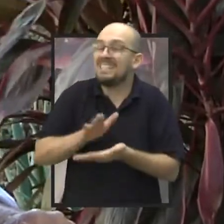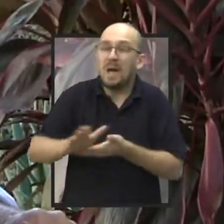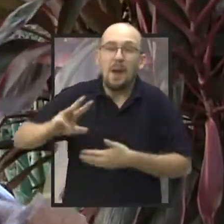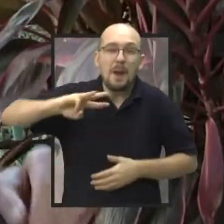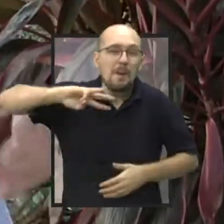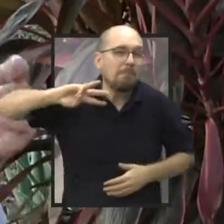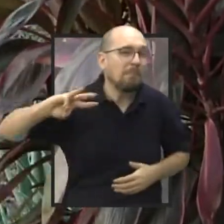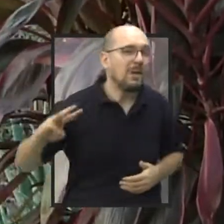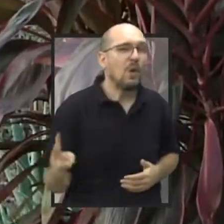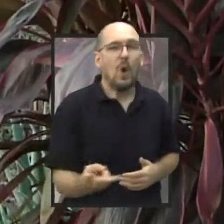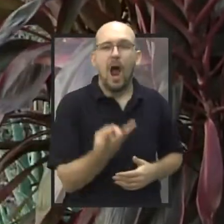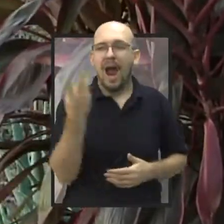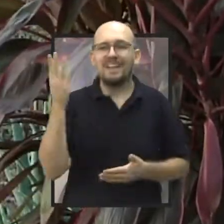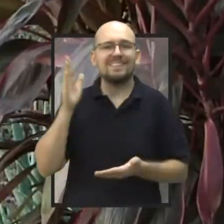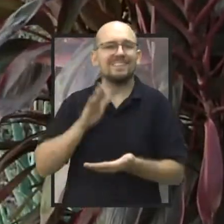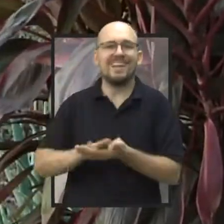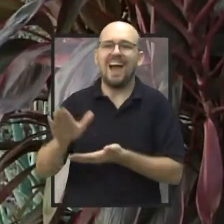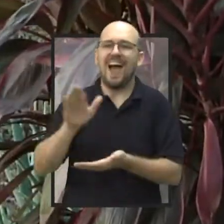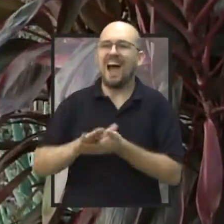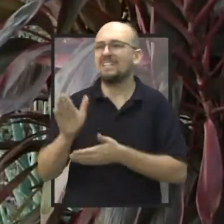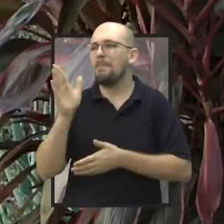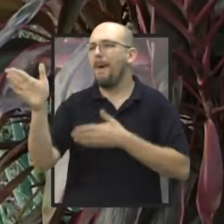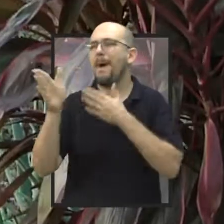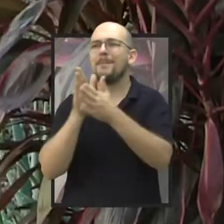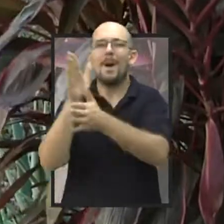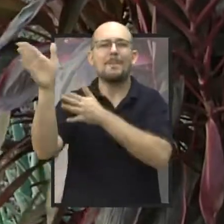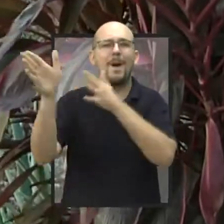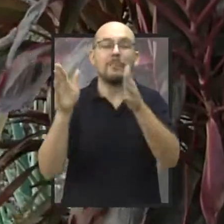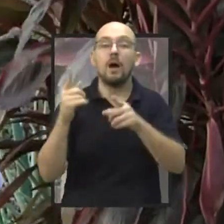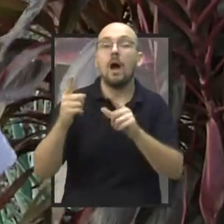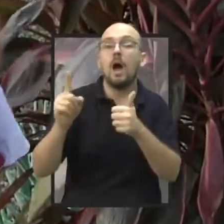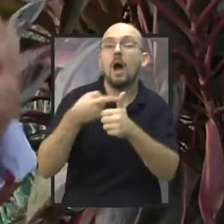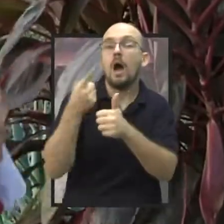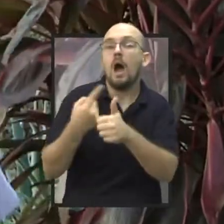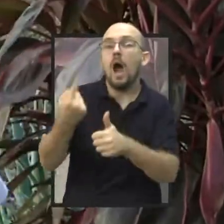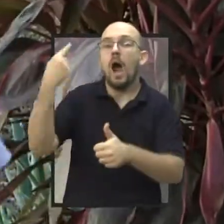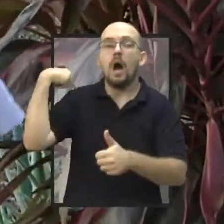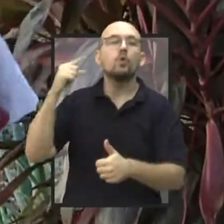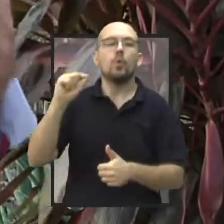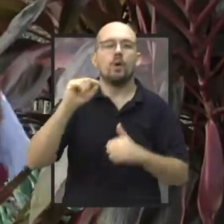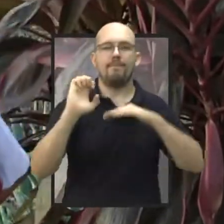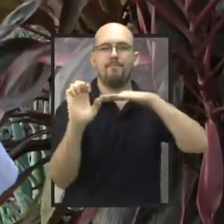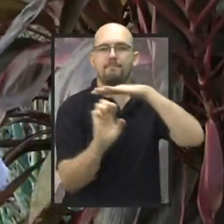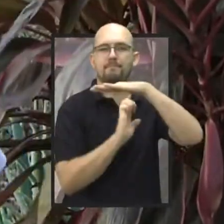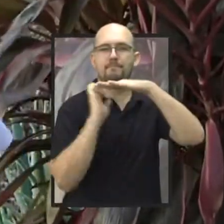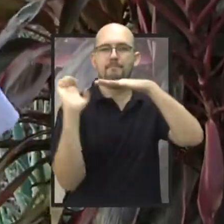Ora, primeiramente era feita a doação por empresários,